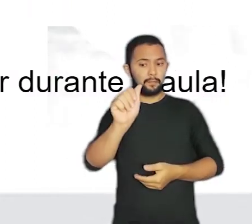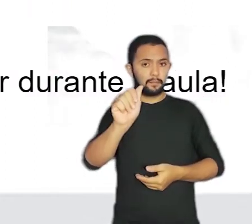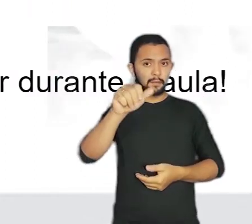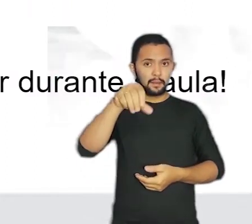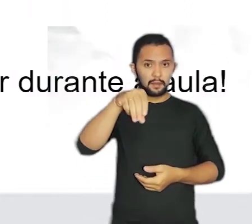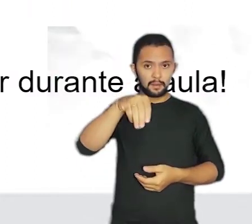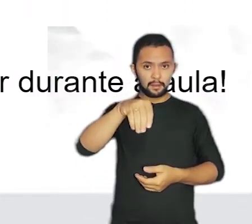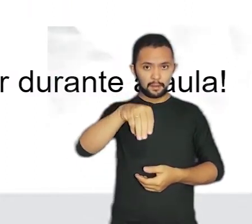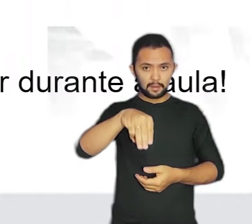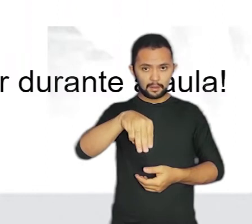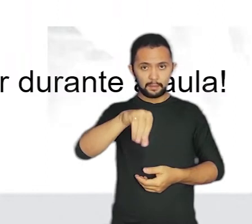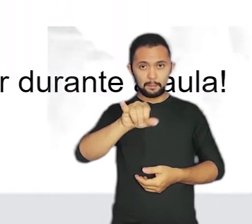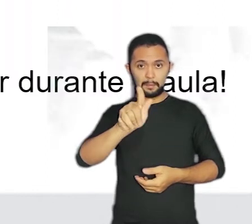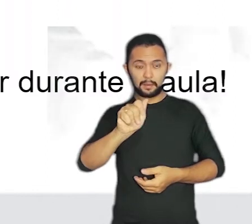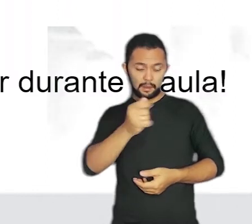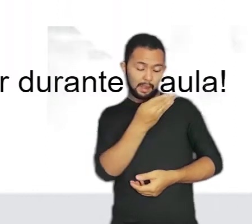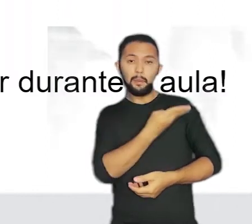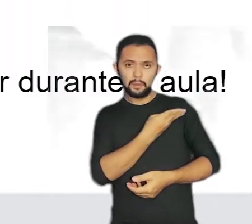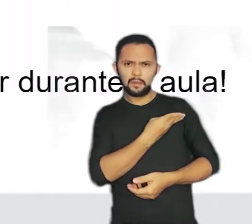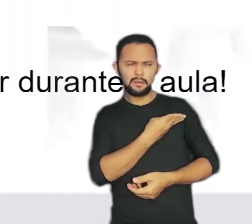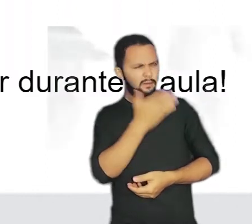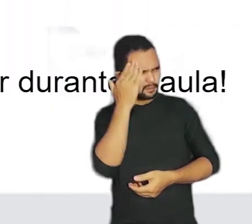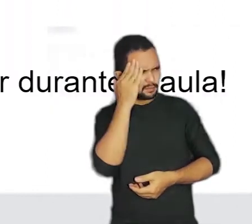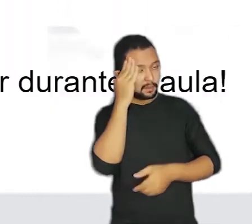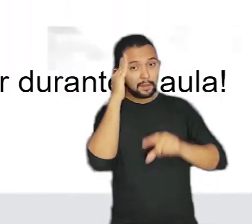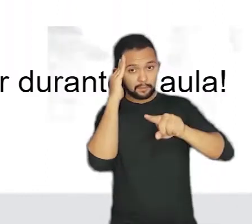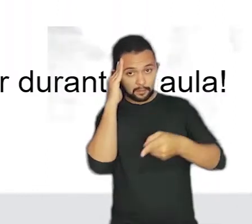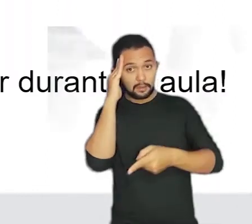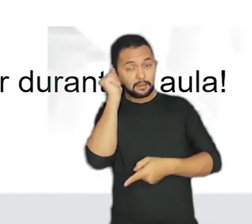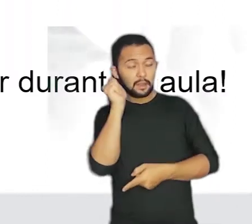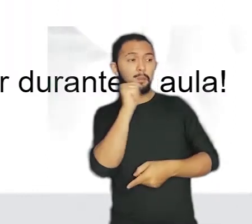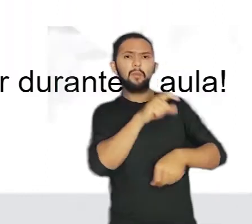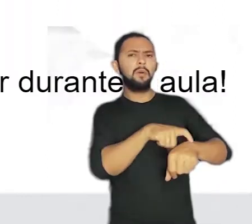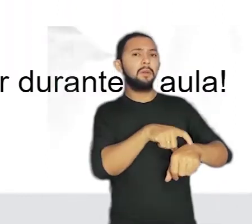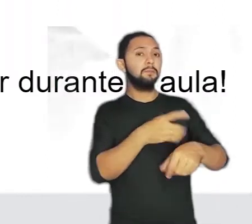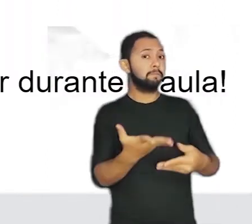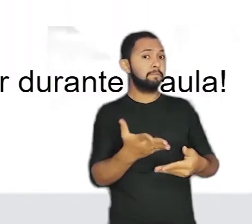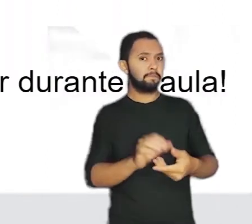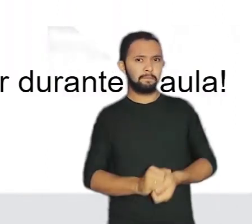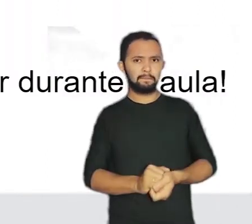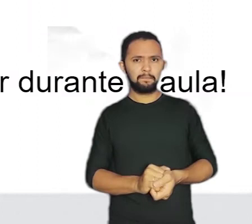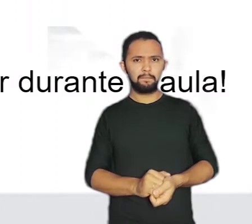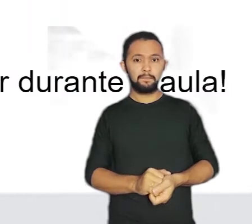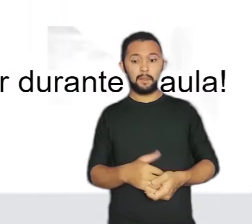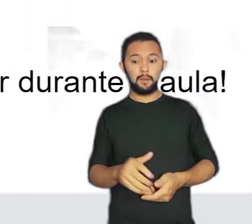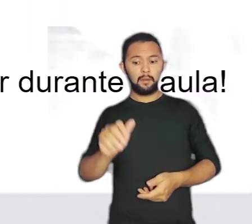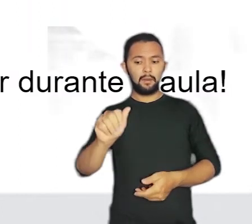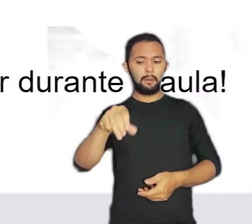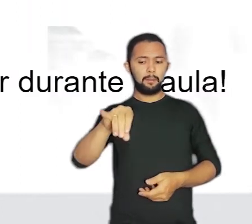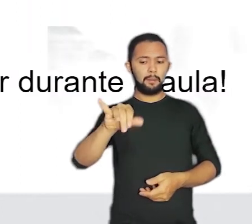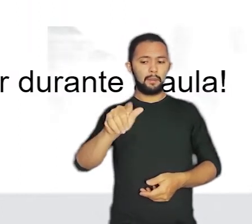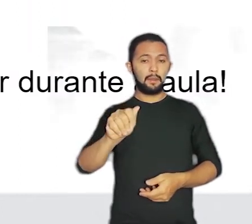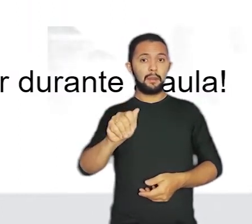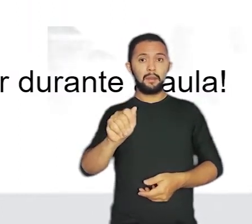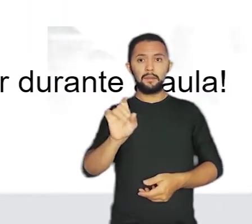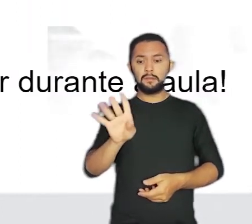atenção da amiga, né? Ei, amiga, você sabe que horas são? Então essa amiga não está explicando nada, está apenas chamando a atenção do